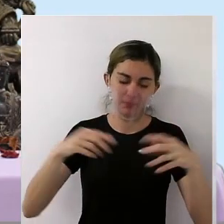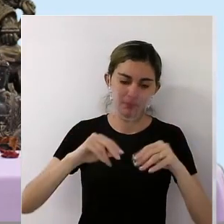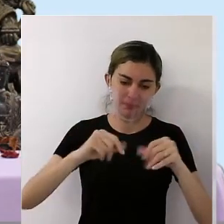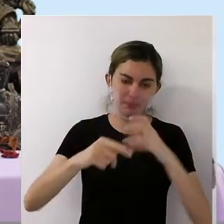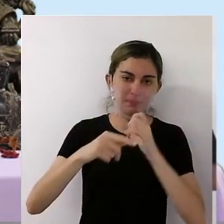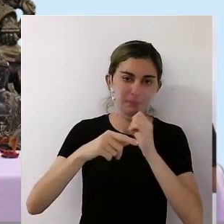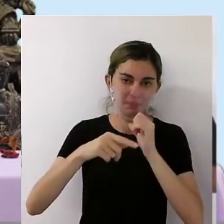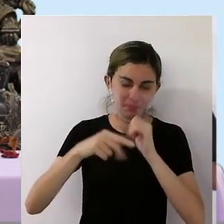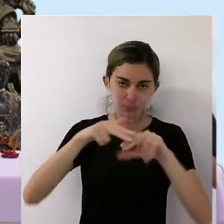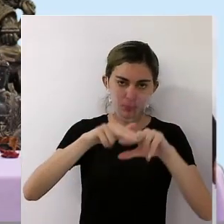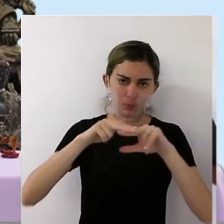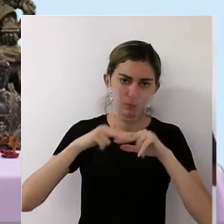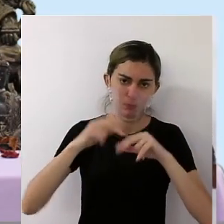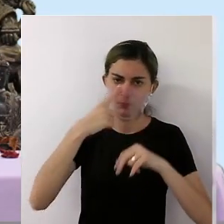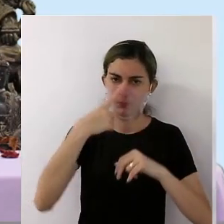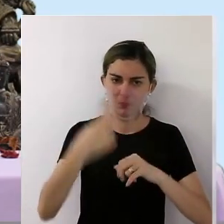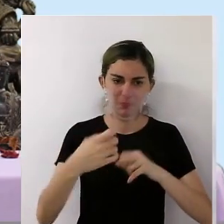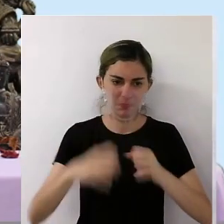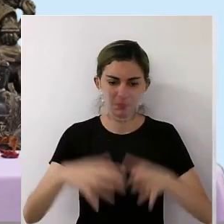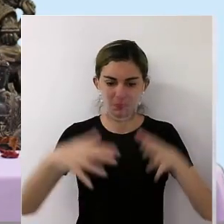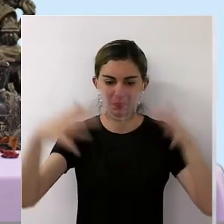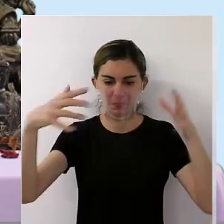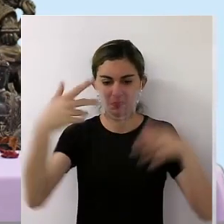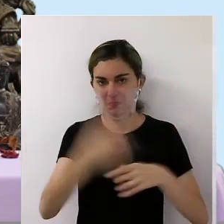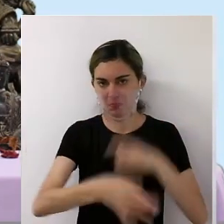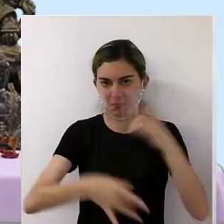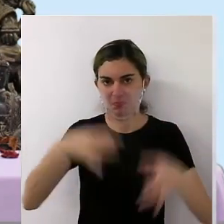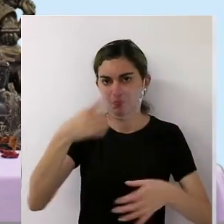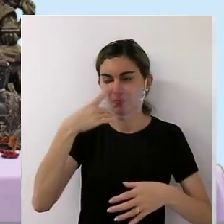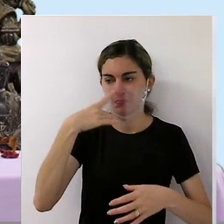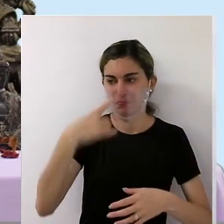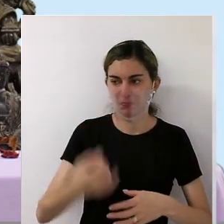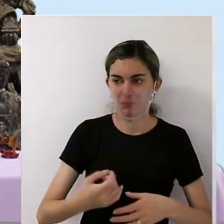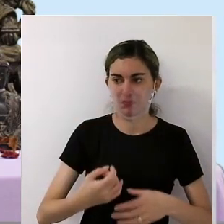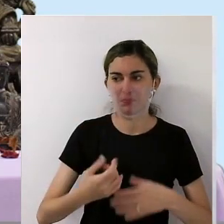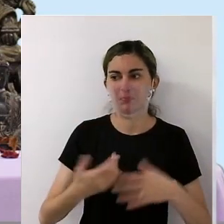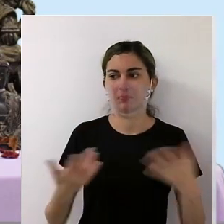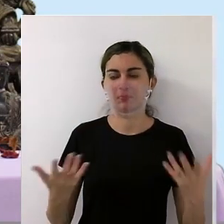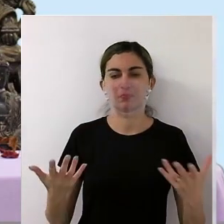aterros sanitários. A gente tem aí a questão da